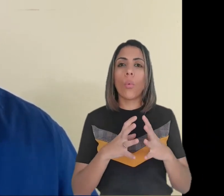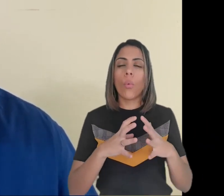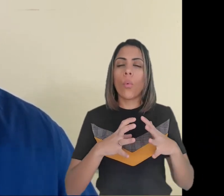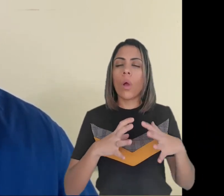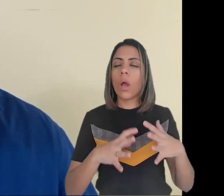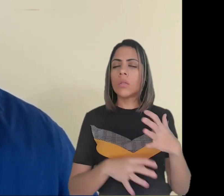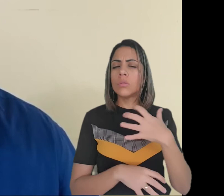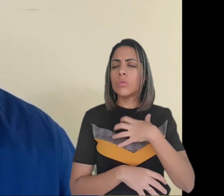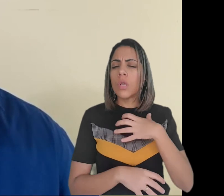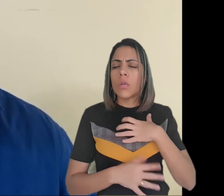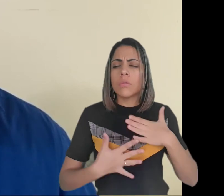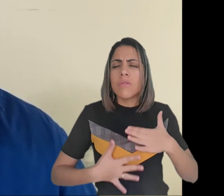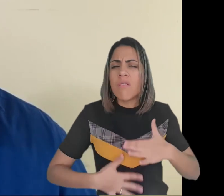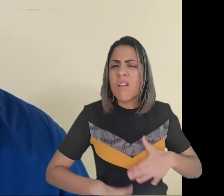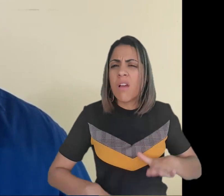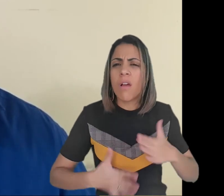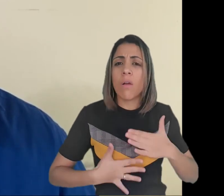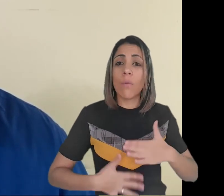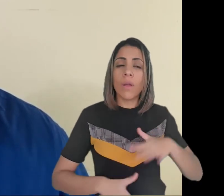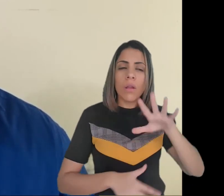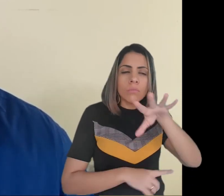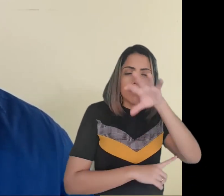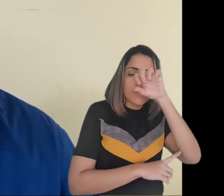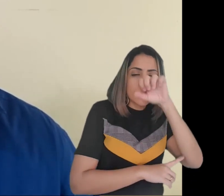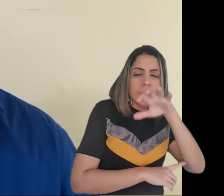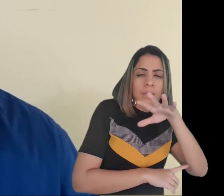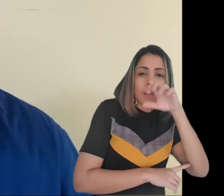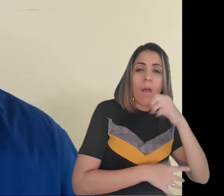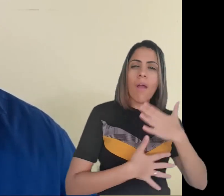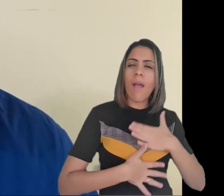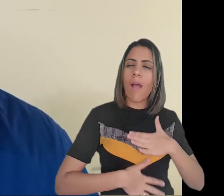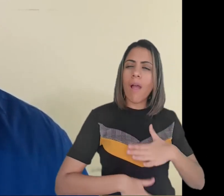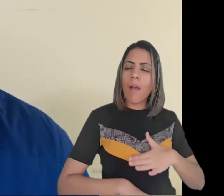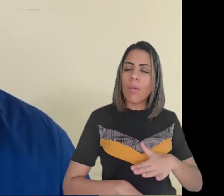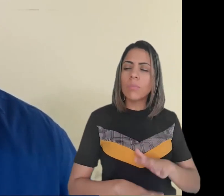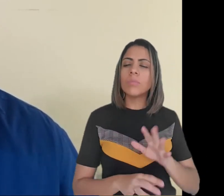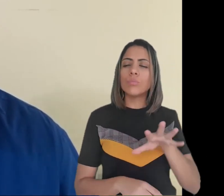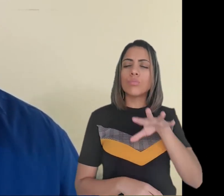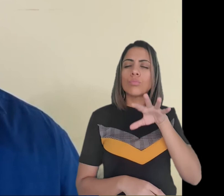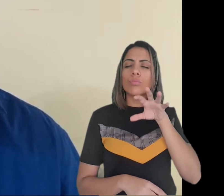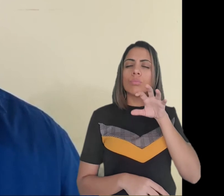De uma forma suave. A respiração calma, tranquila, serena.